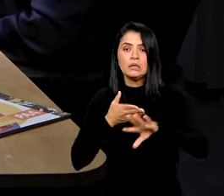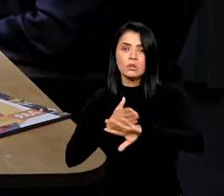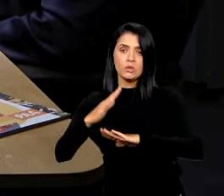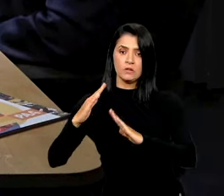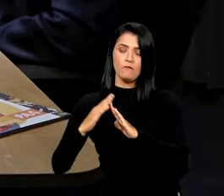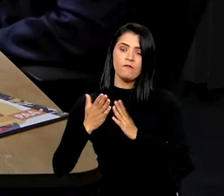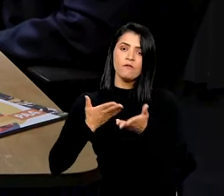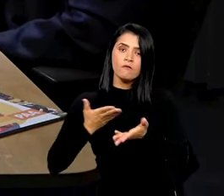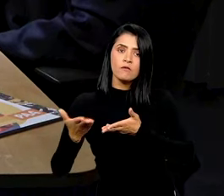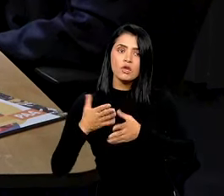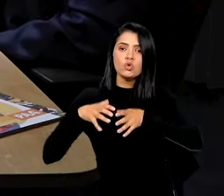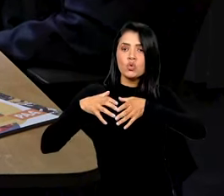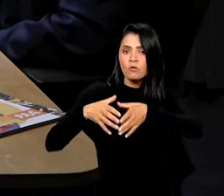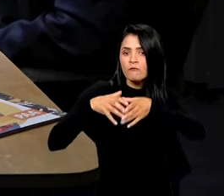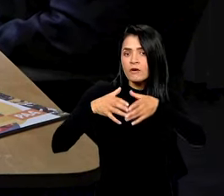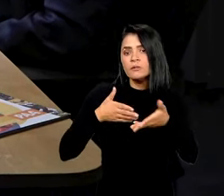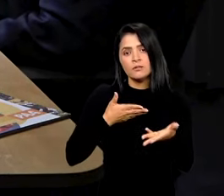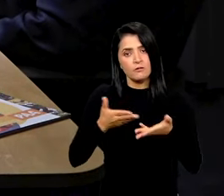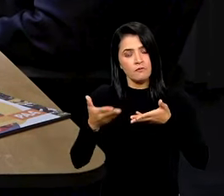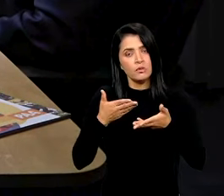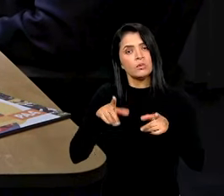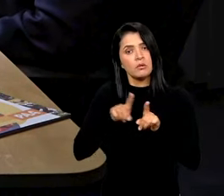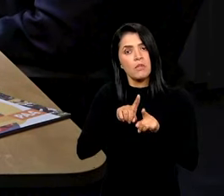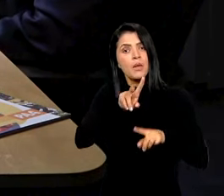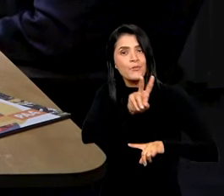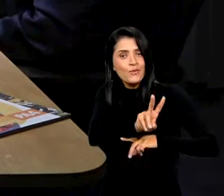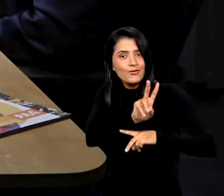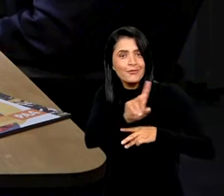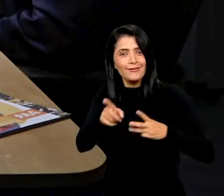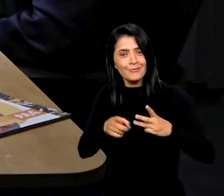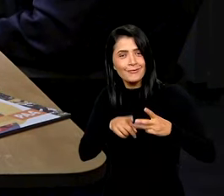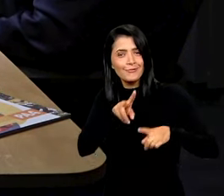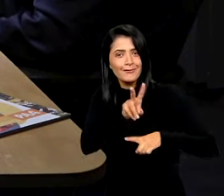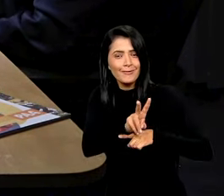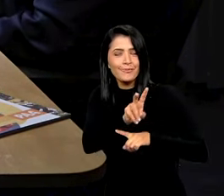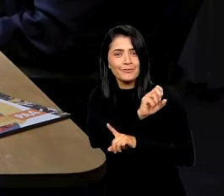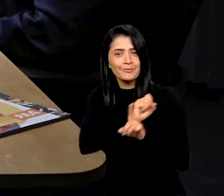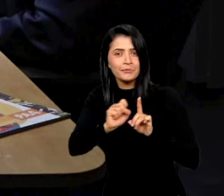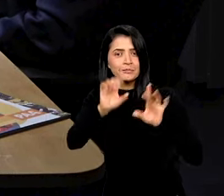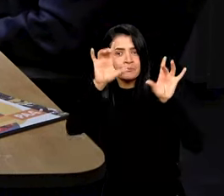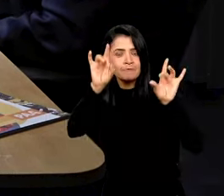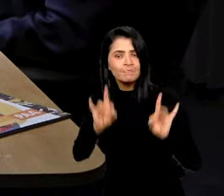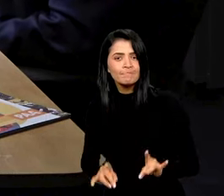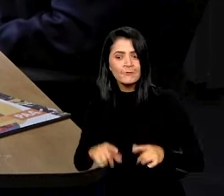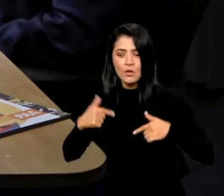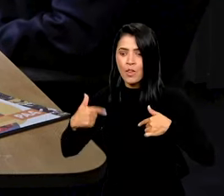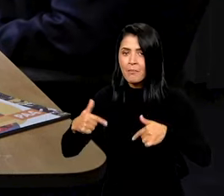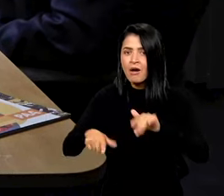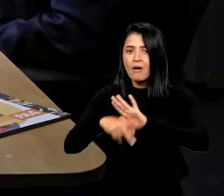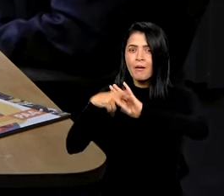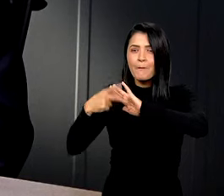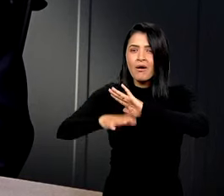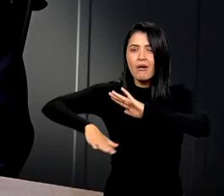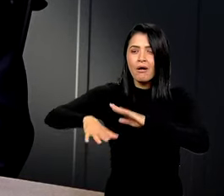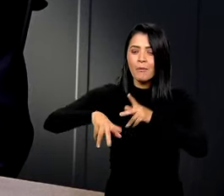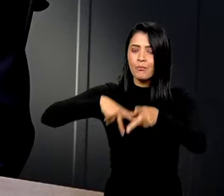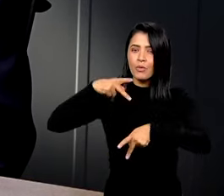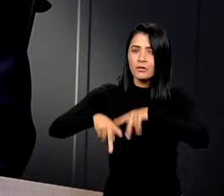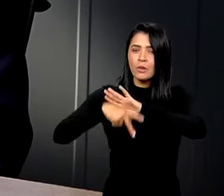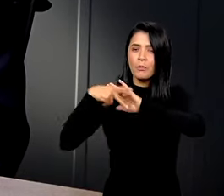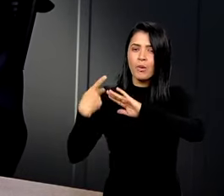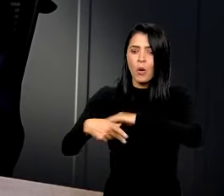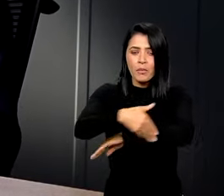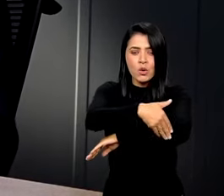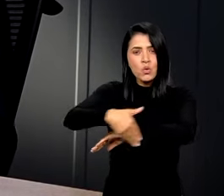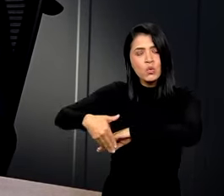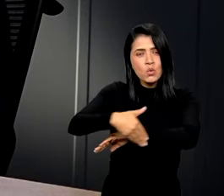de convivência, na proteção social especial, intensificar as ações voltadas para a população de rua, a